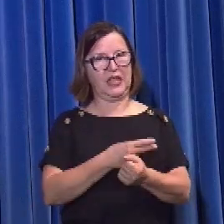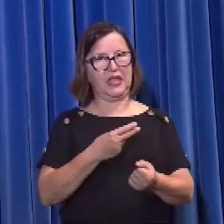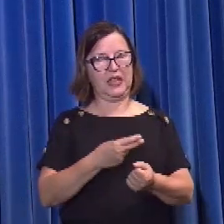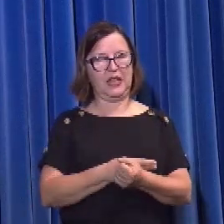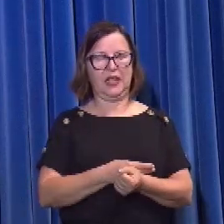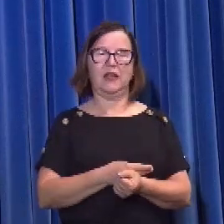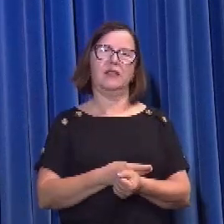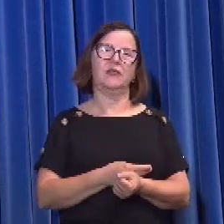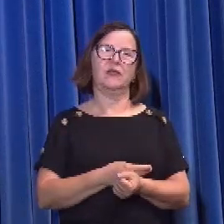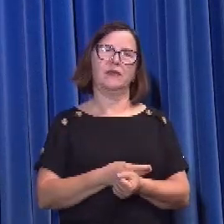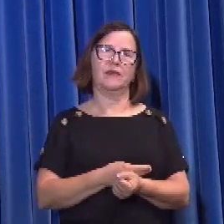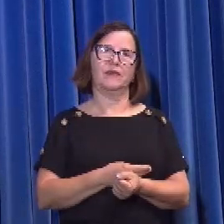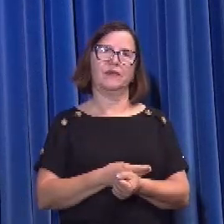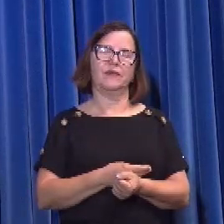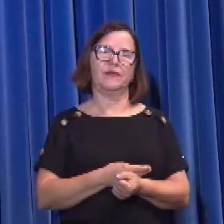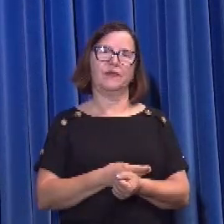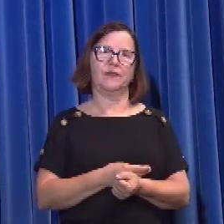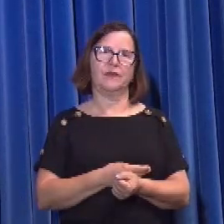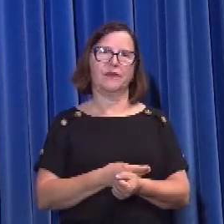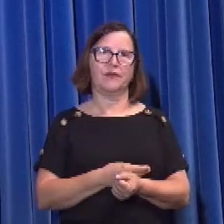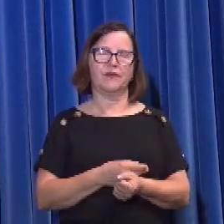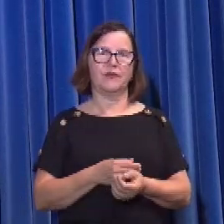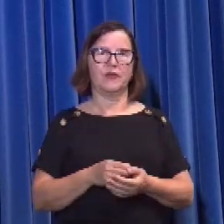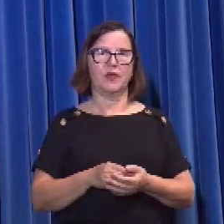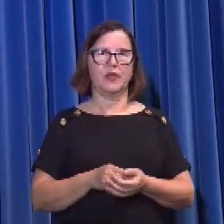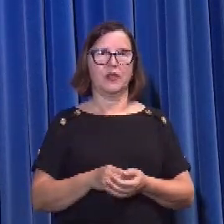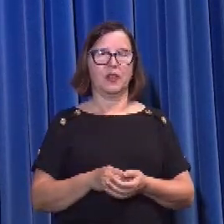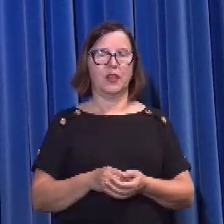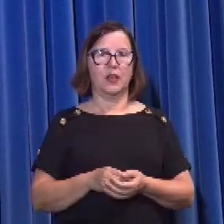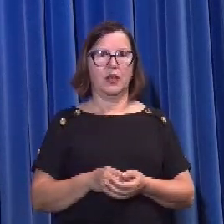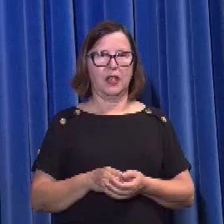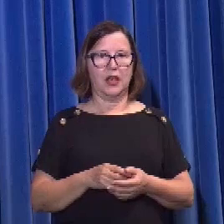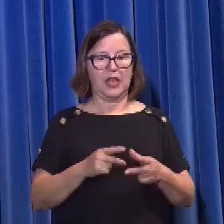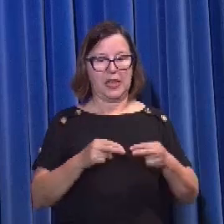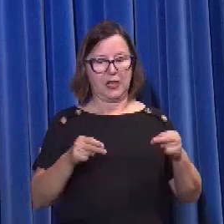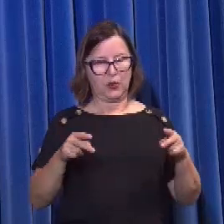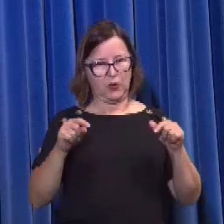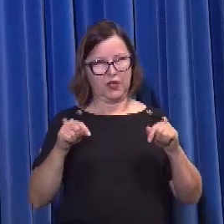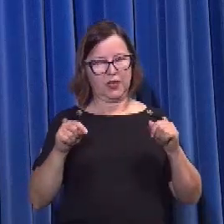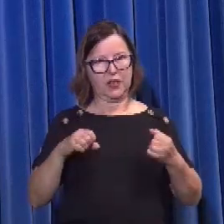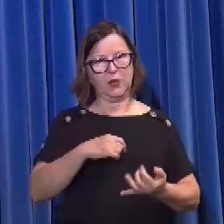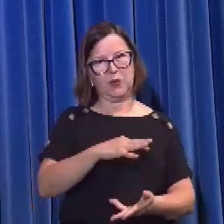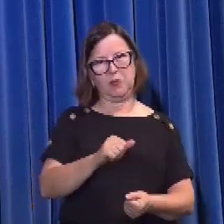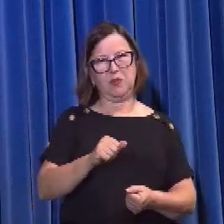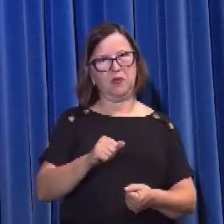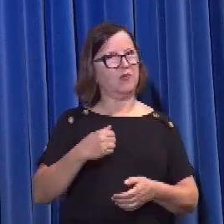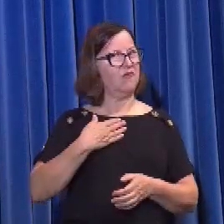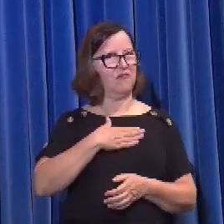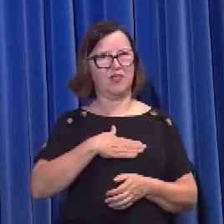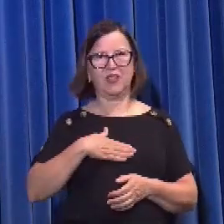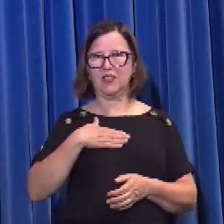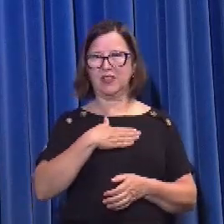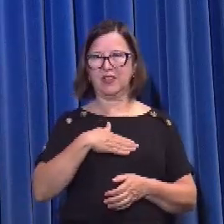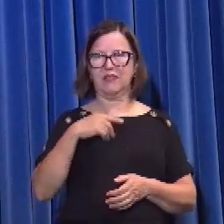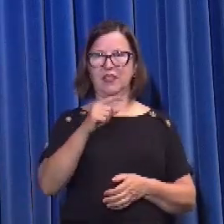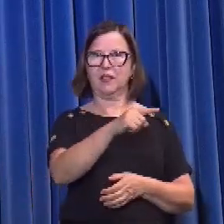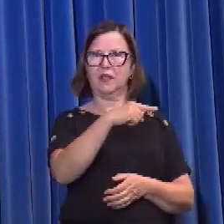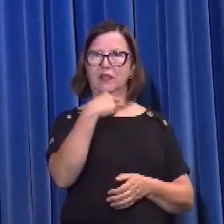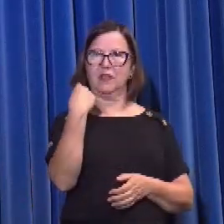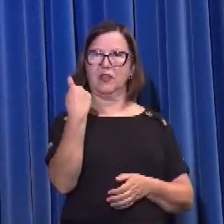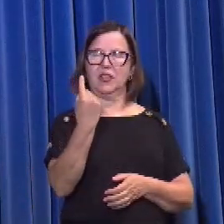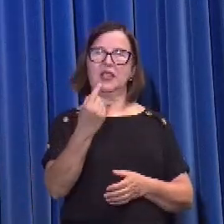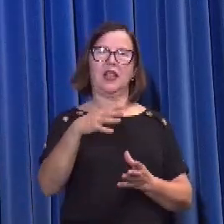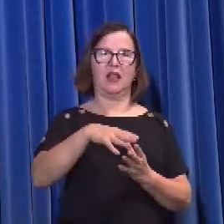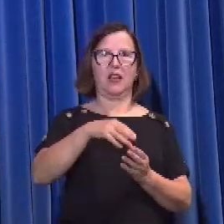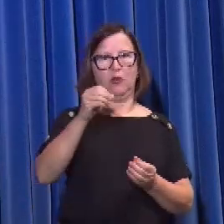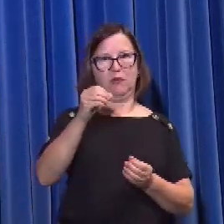não nos satisfazem. E nunca vão satisfazer o homem. Porque a única coisa que pode satisfazer o homem